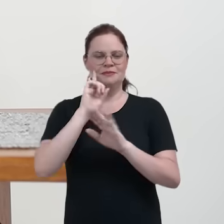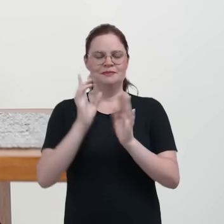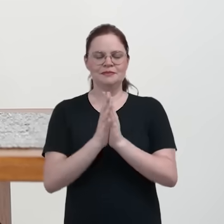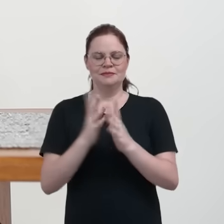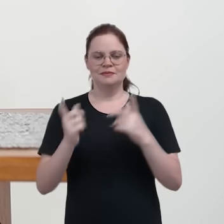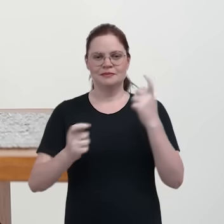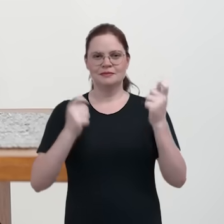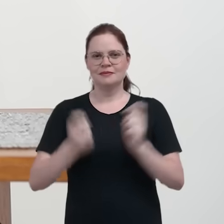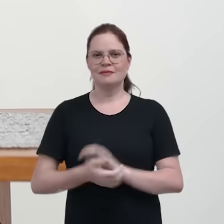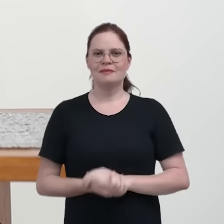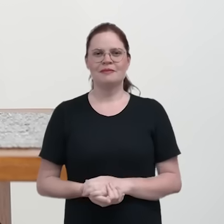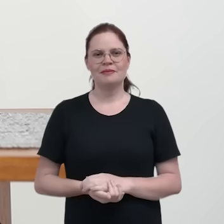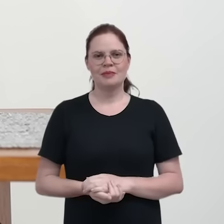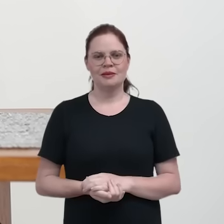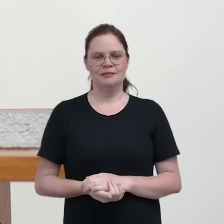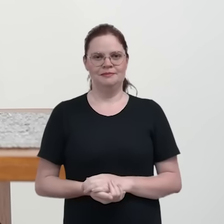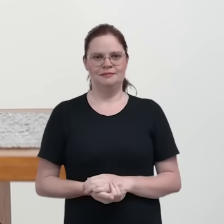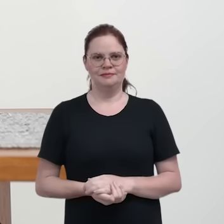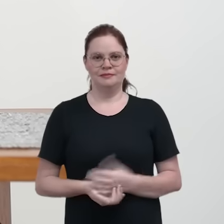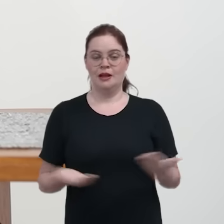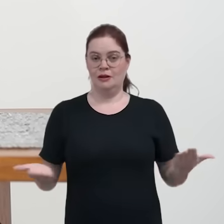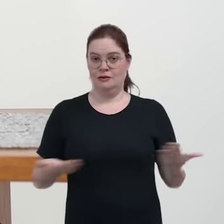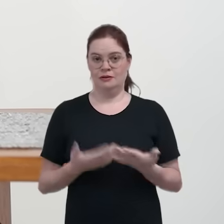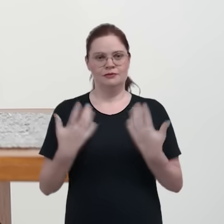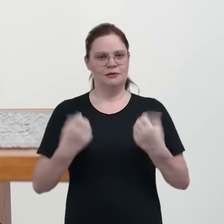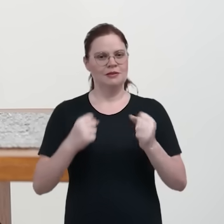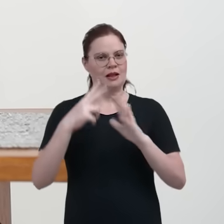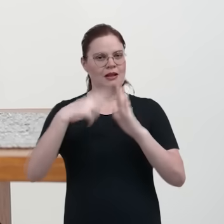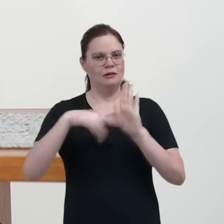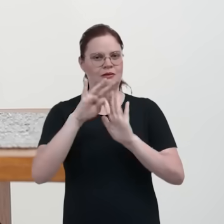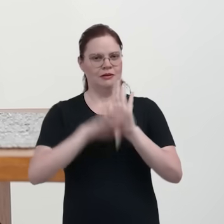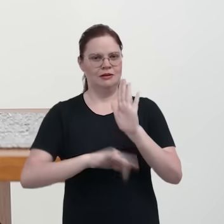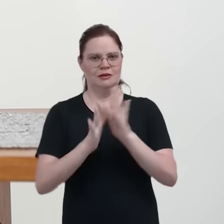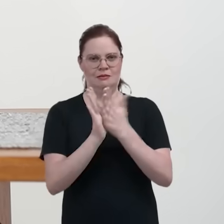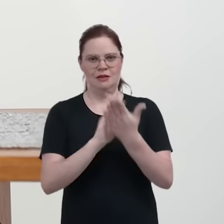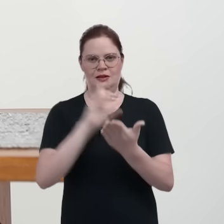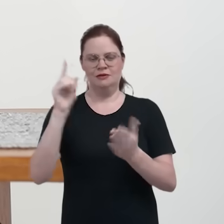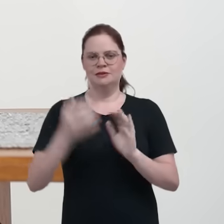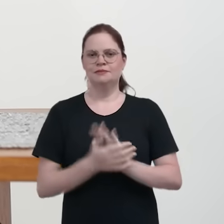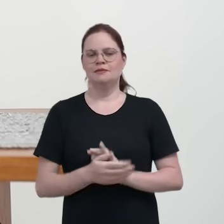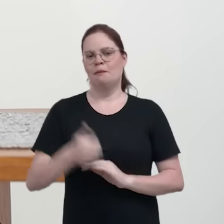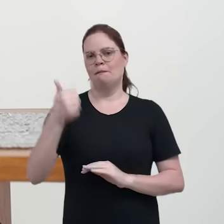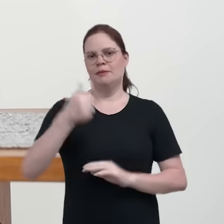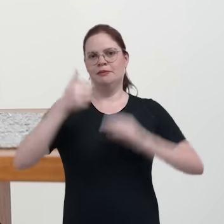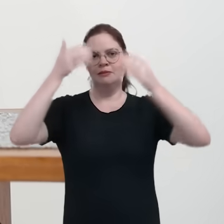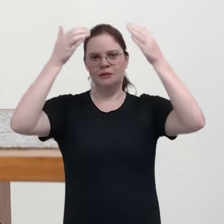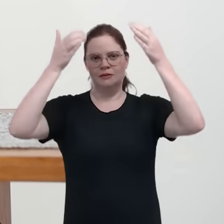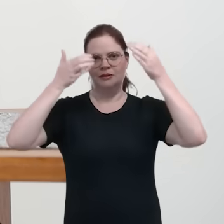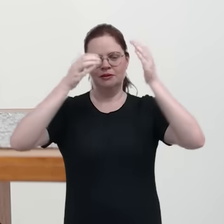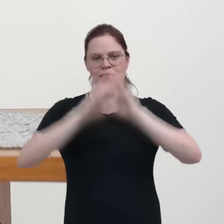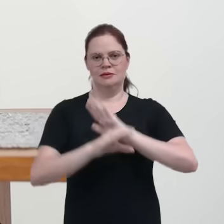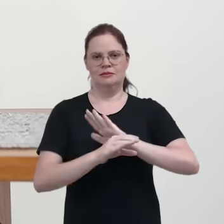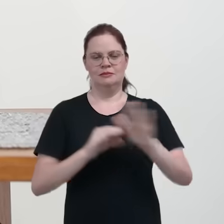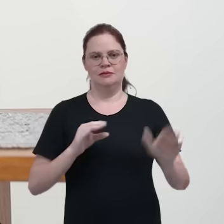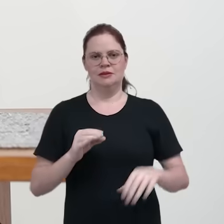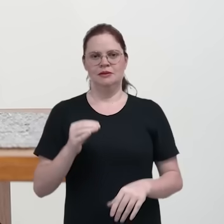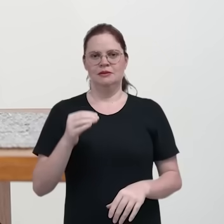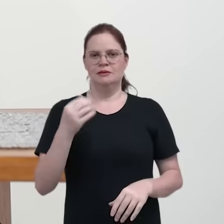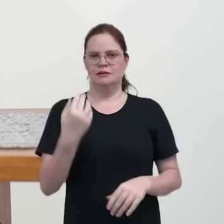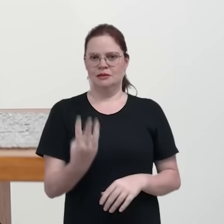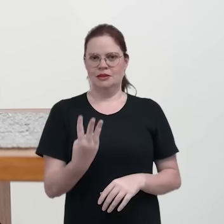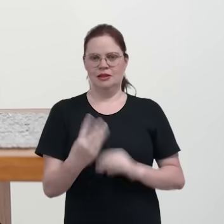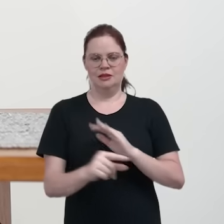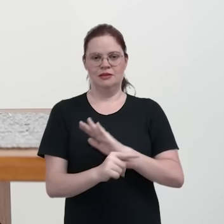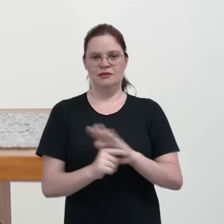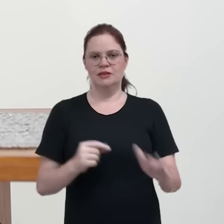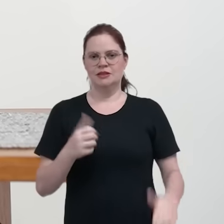Glória a Deus, bendito seja o nome do Senhor. Meus queridos, vamos abrir a Bíblia no livro de 1 Reis, capítulo